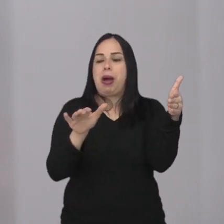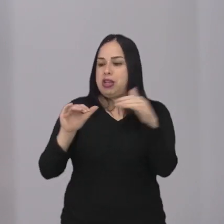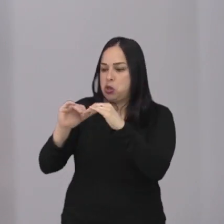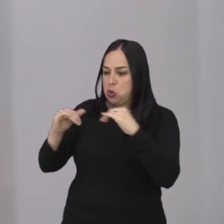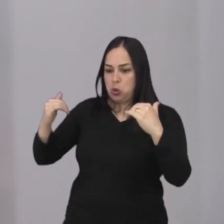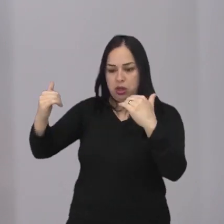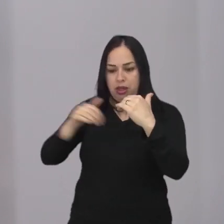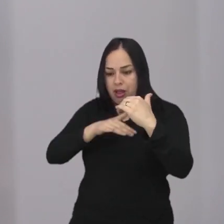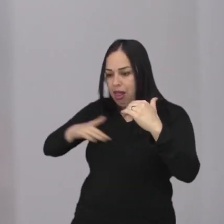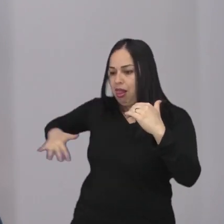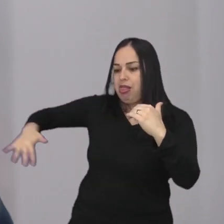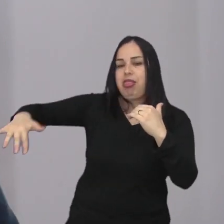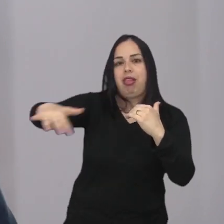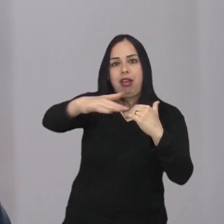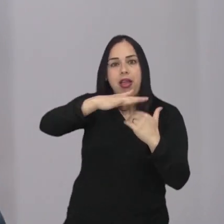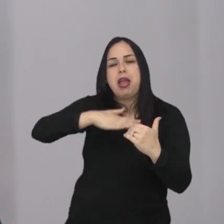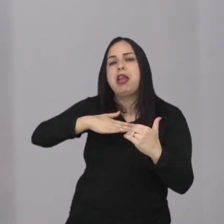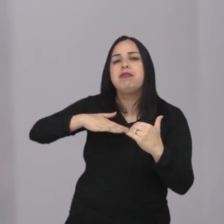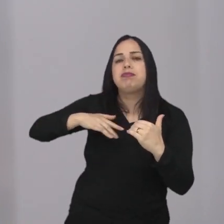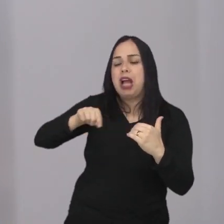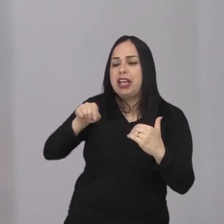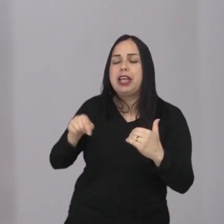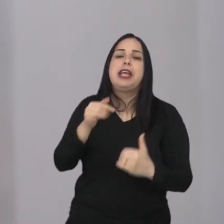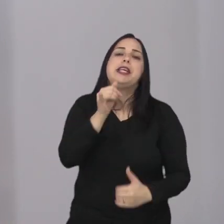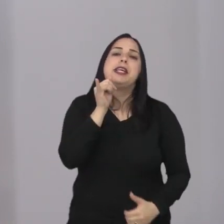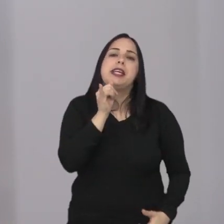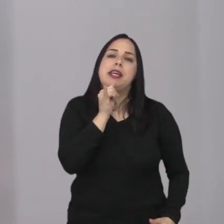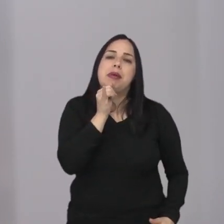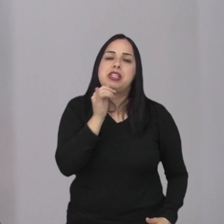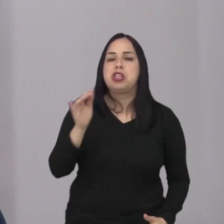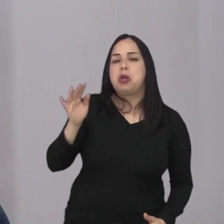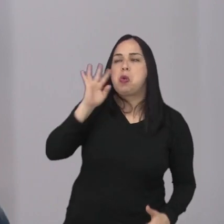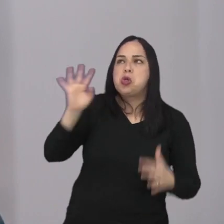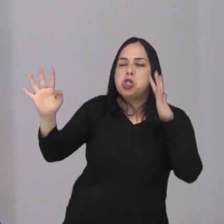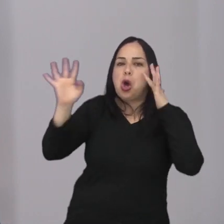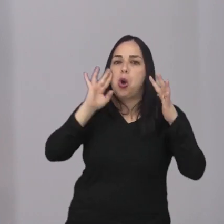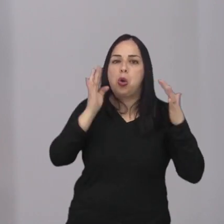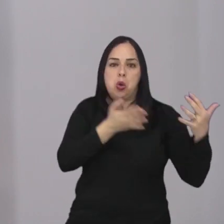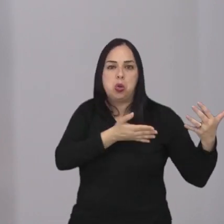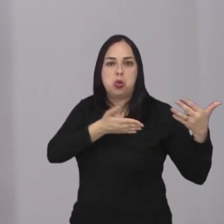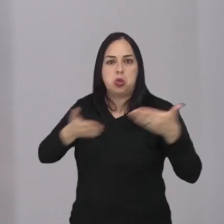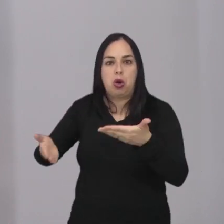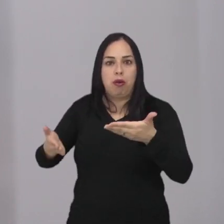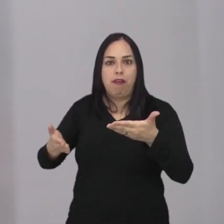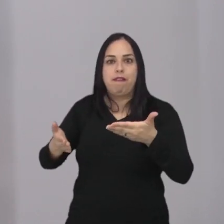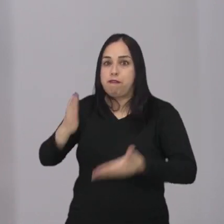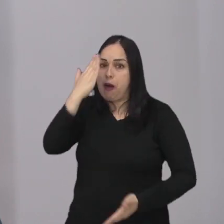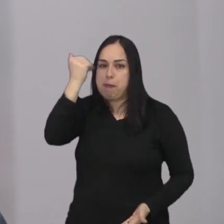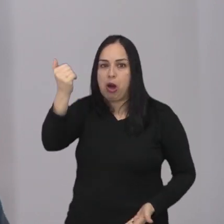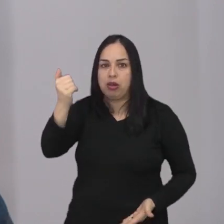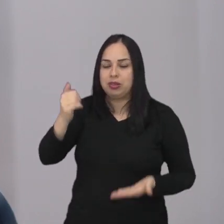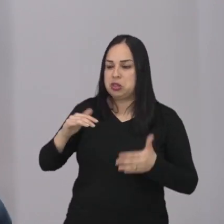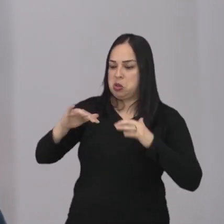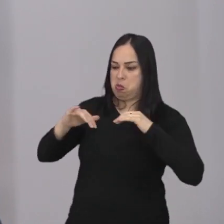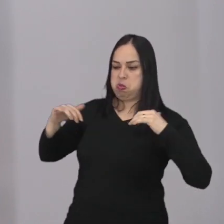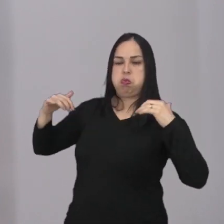ao redor do estádio. Você imagina um jogo, por exemplo, de um time grande vindo jogar aqui na nossa cidade, o estádio, quando já teve